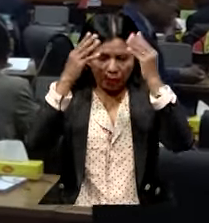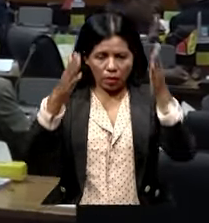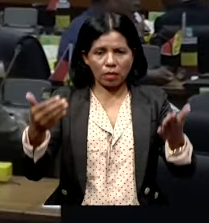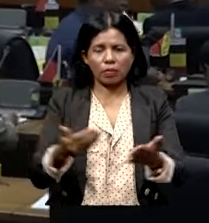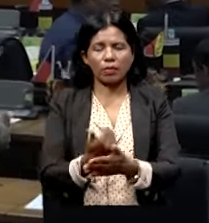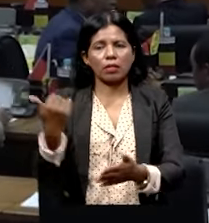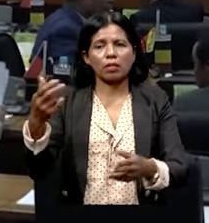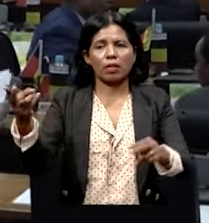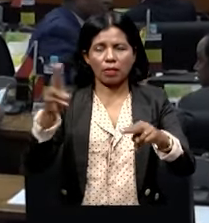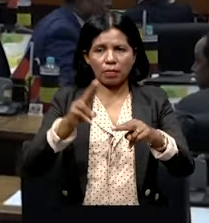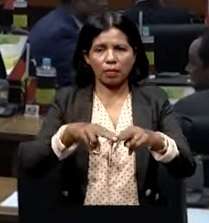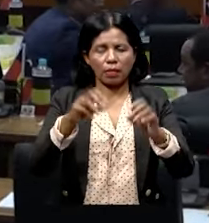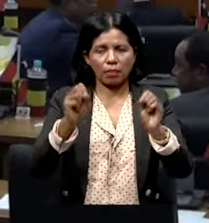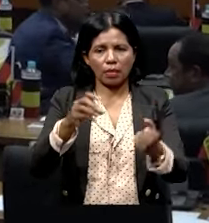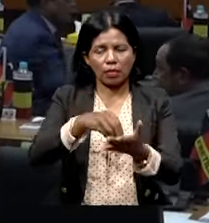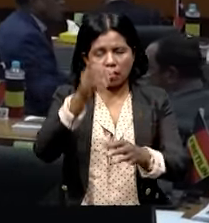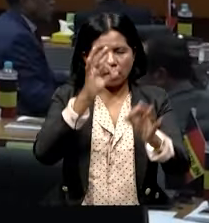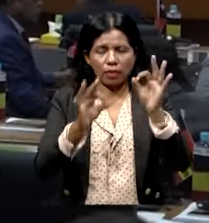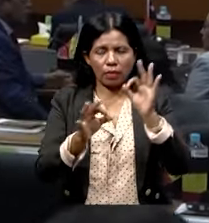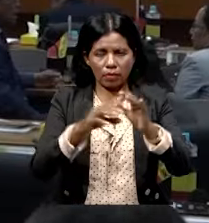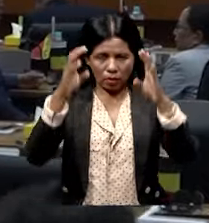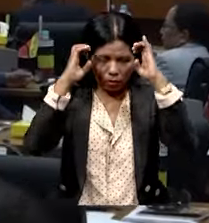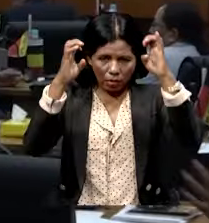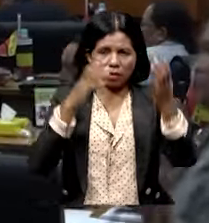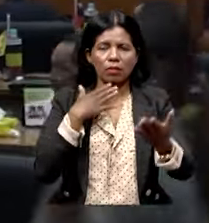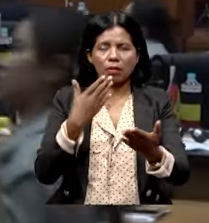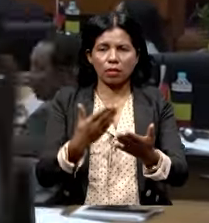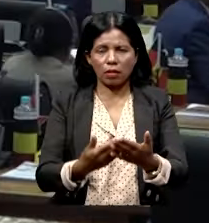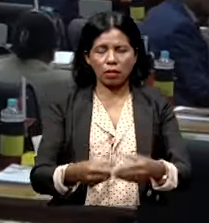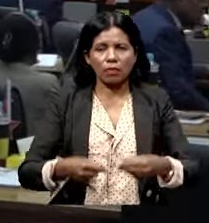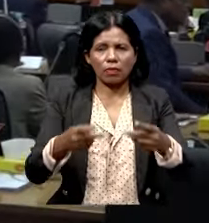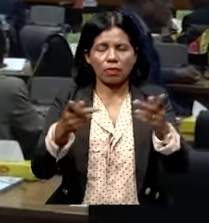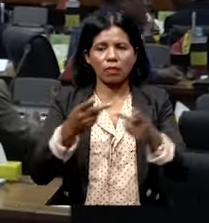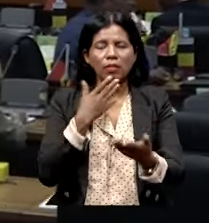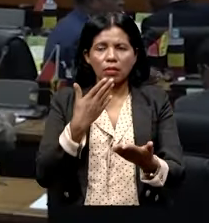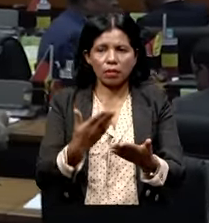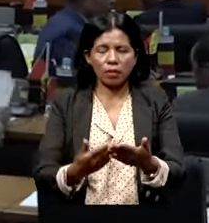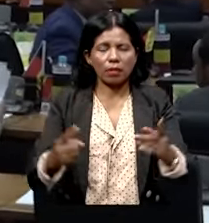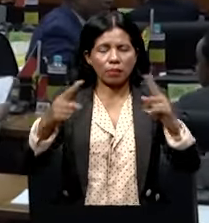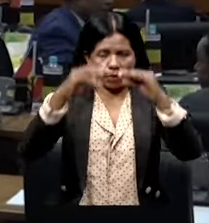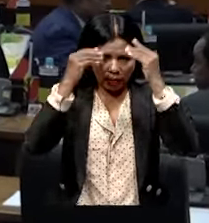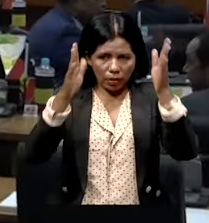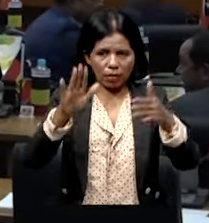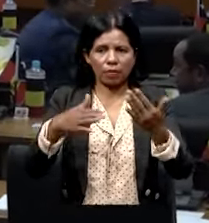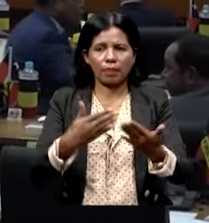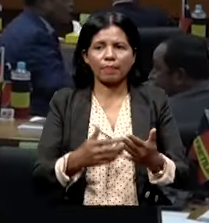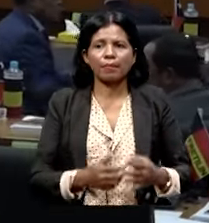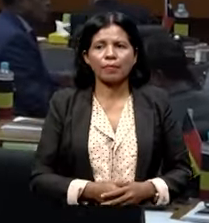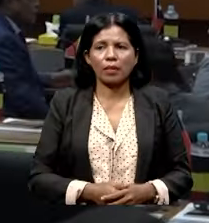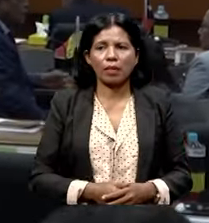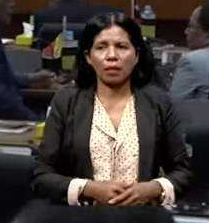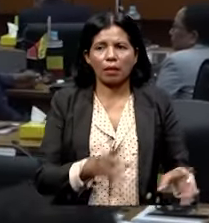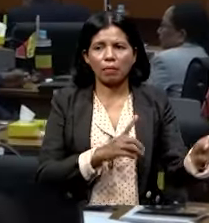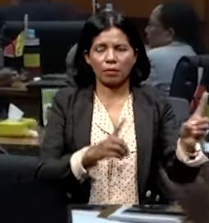nebe aumenta bele garante qualidade da educação ou for condições suficientes para a professora Sira. Na